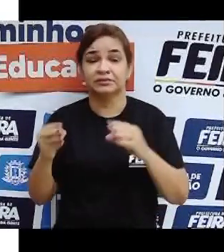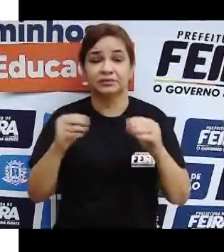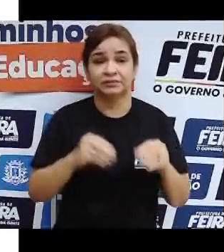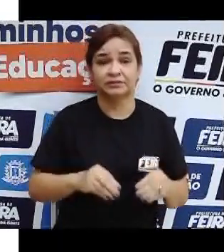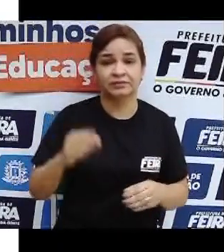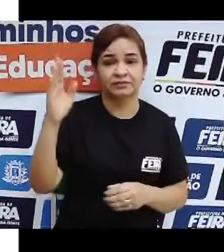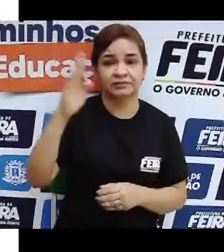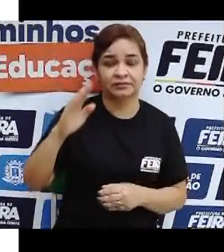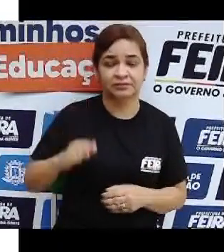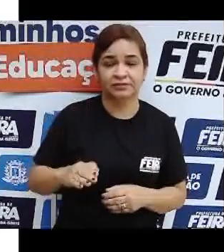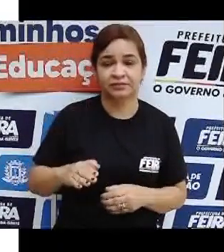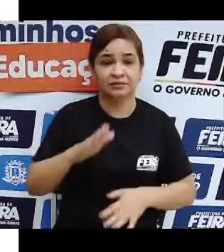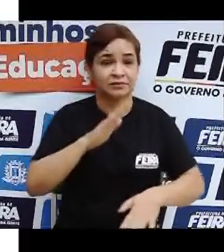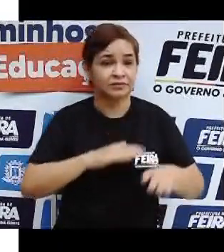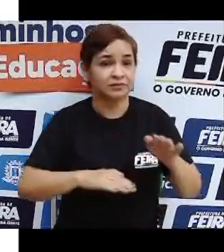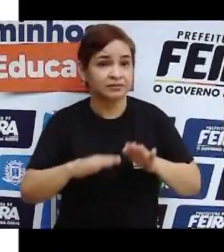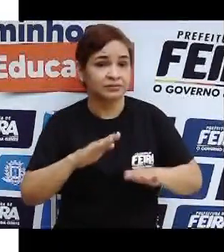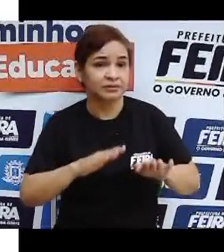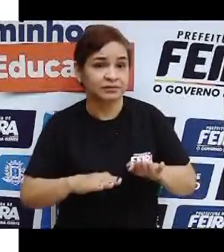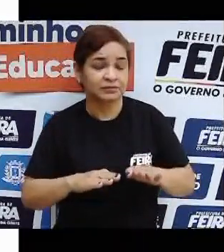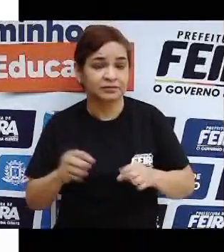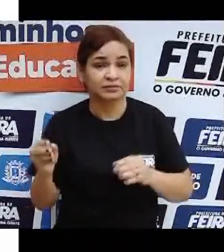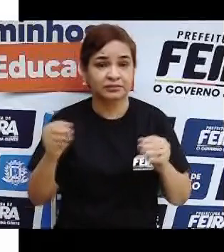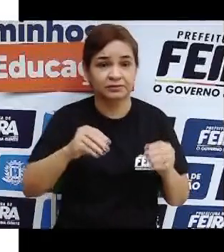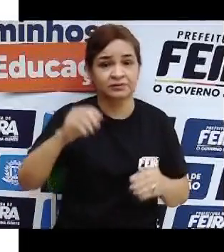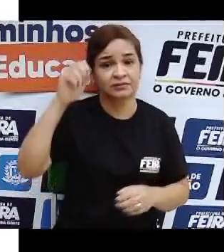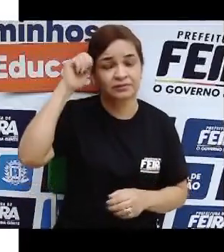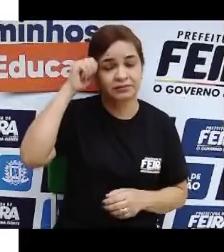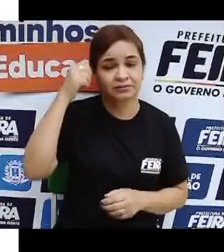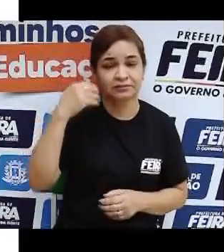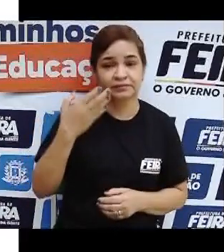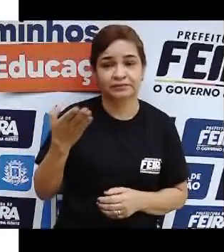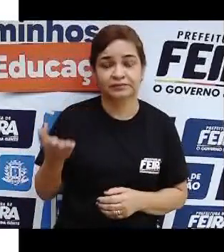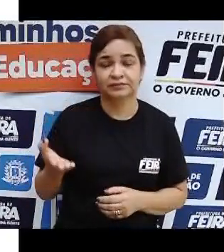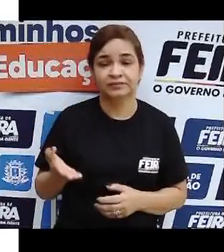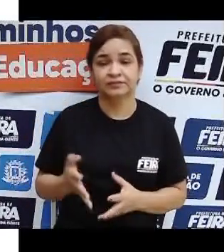da África, que não abre mão de suas devoções.